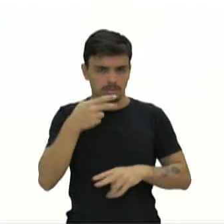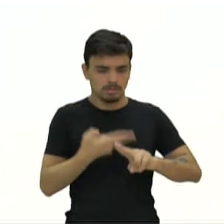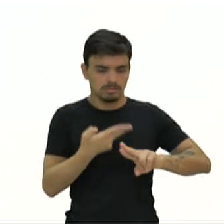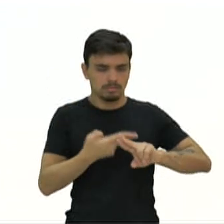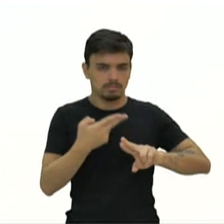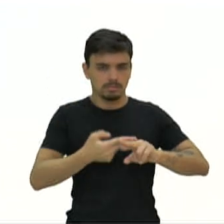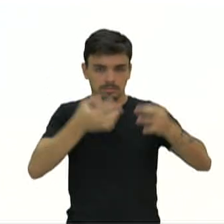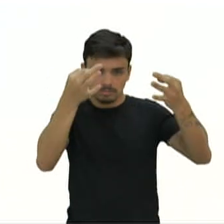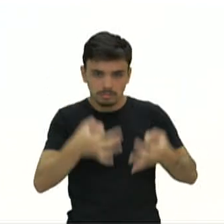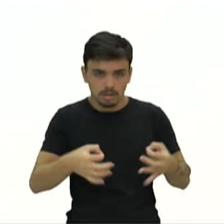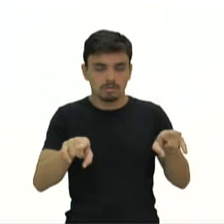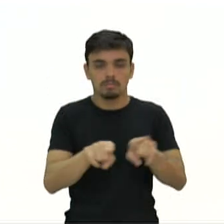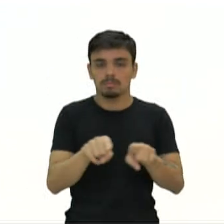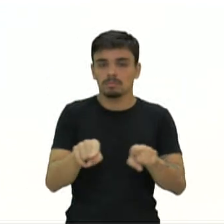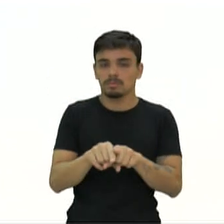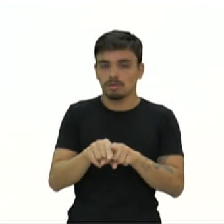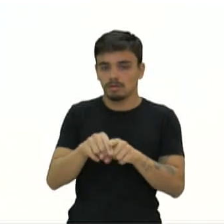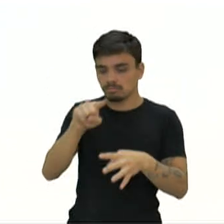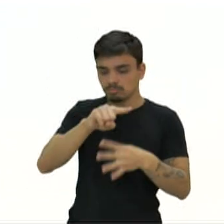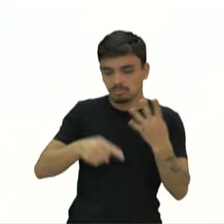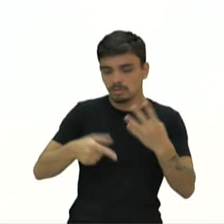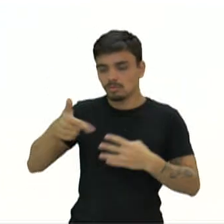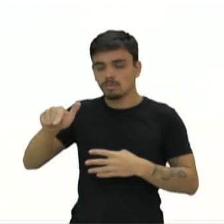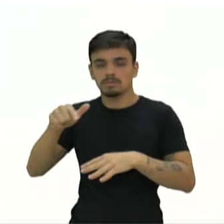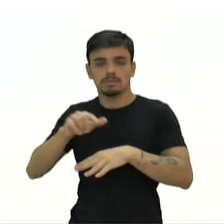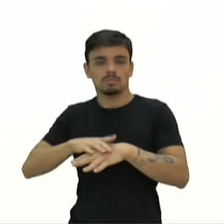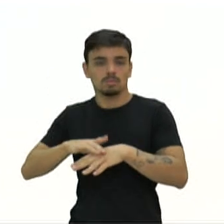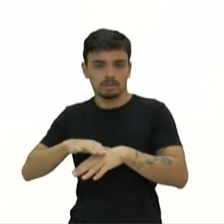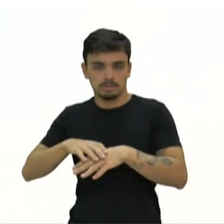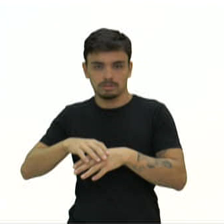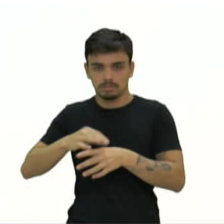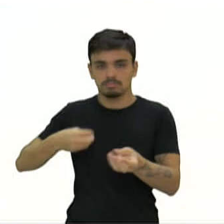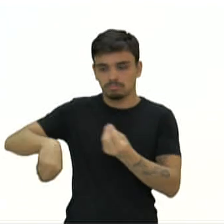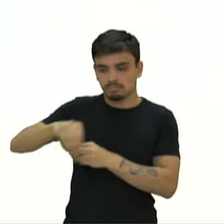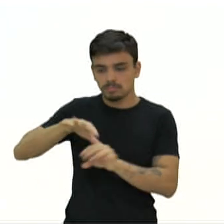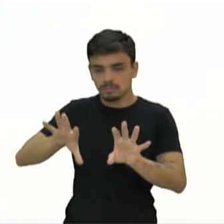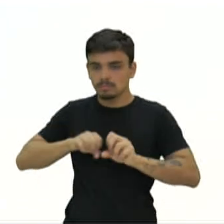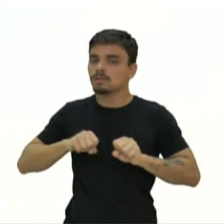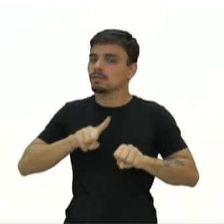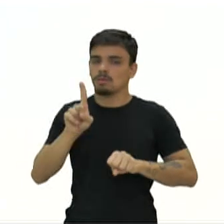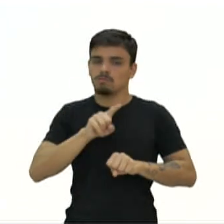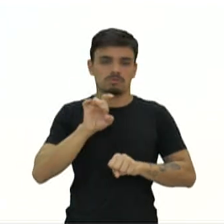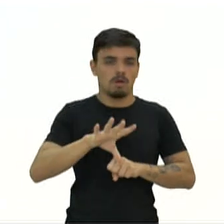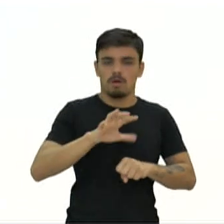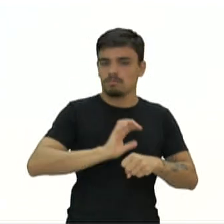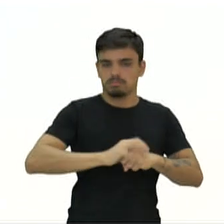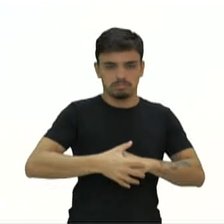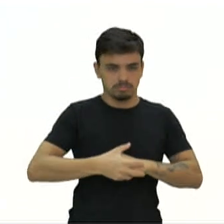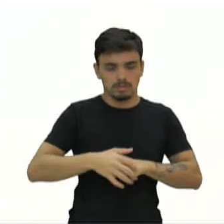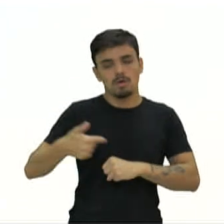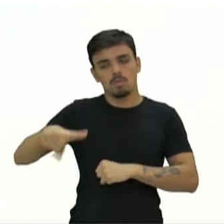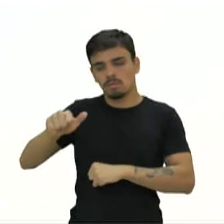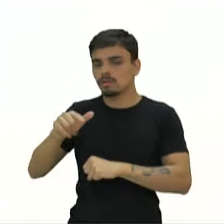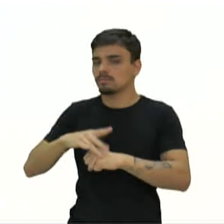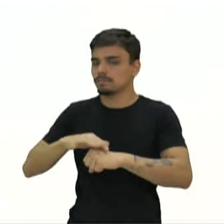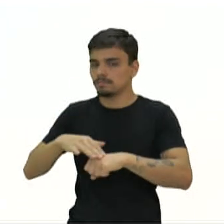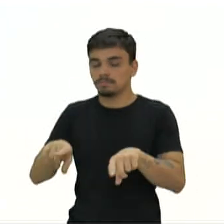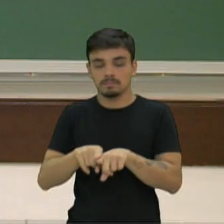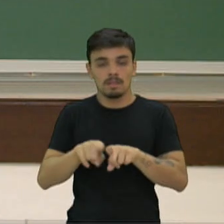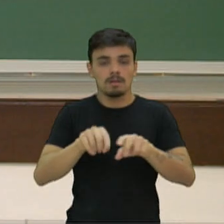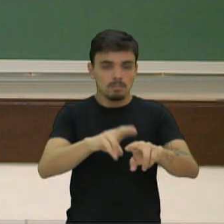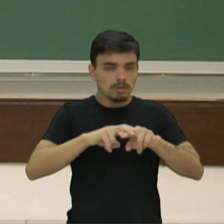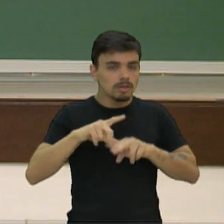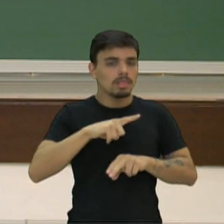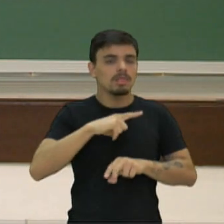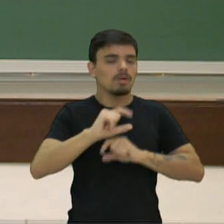com êxito nos modelos de outras doenças virais também, que não só a Covid-19. Quer dizer, existe, portanto, um